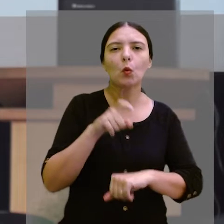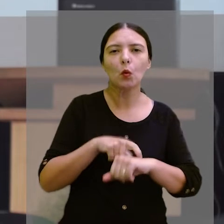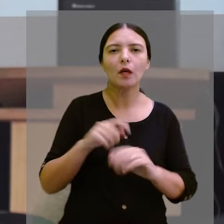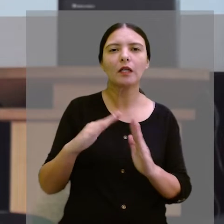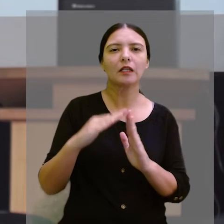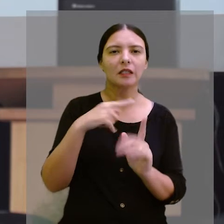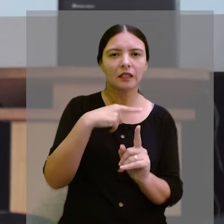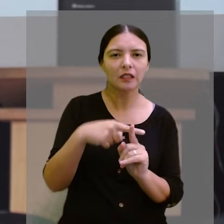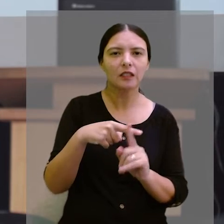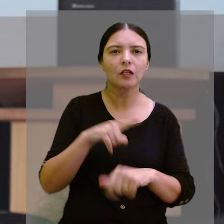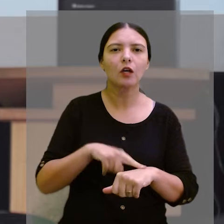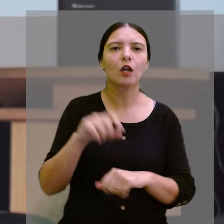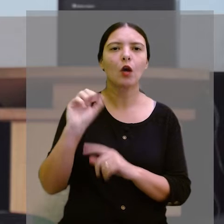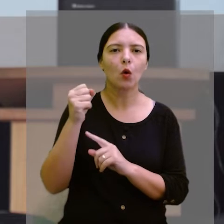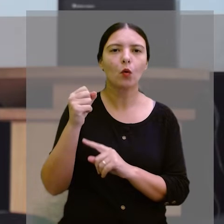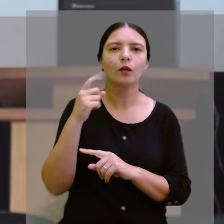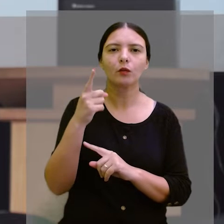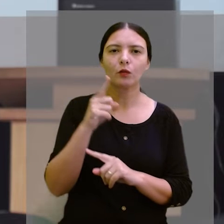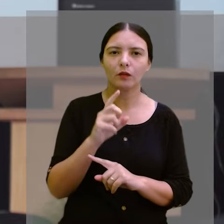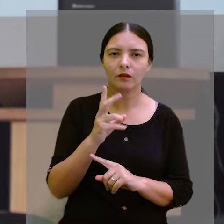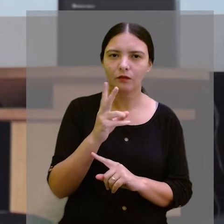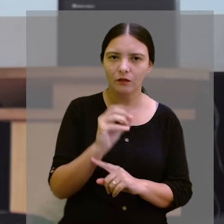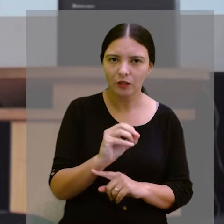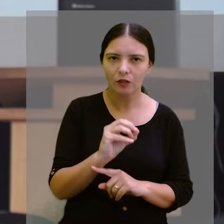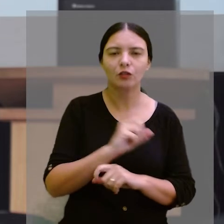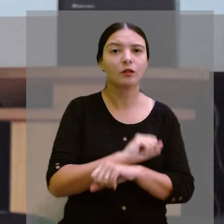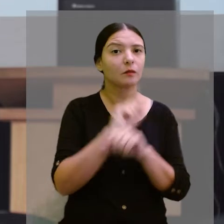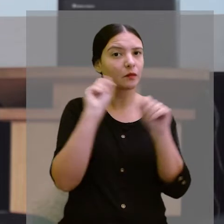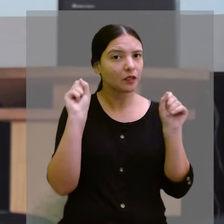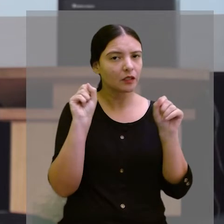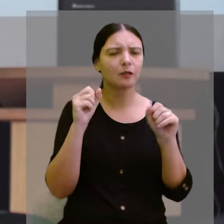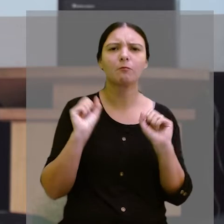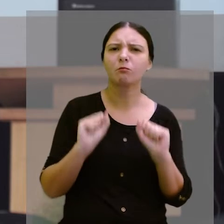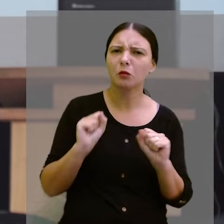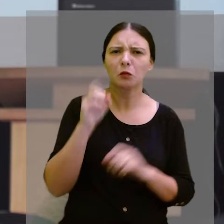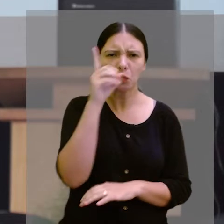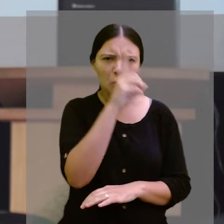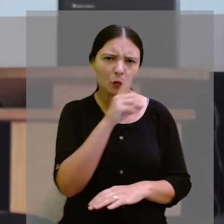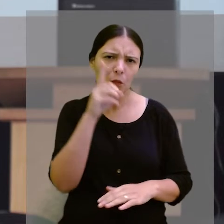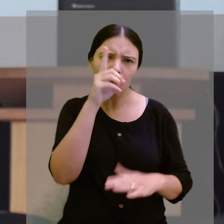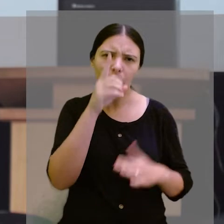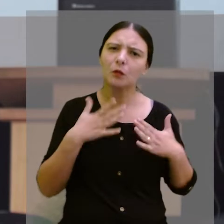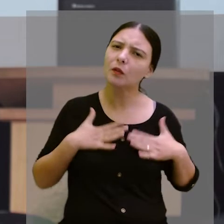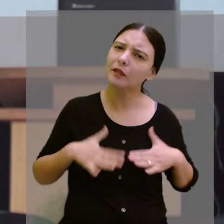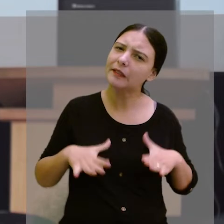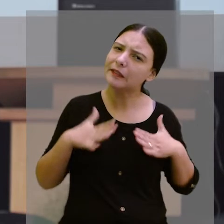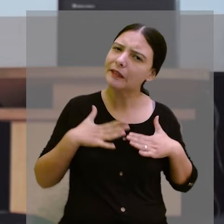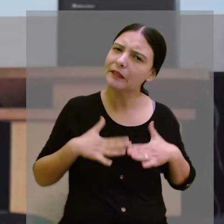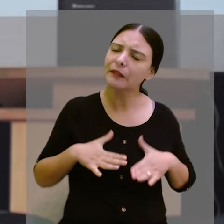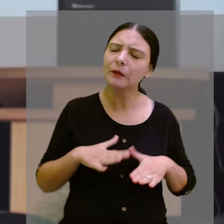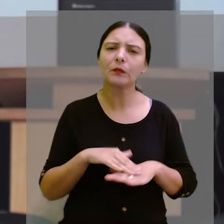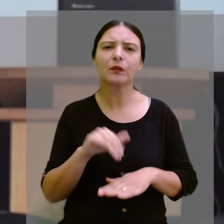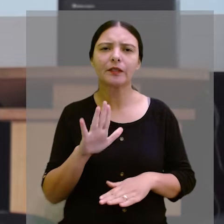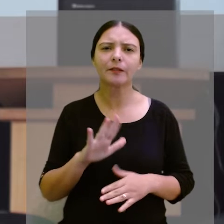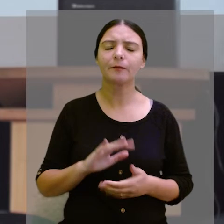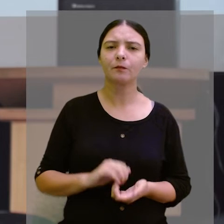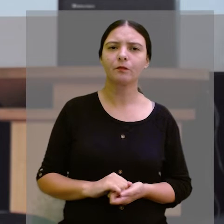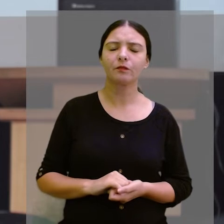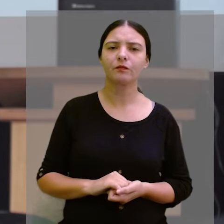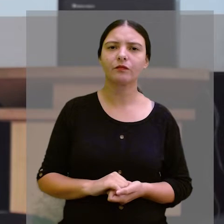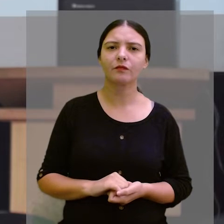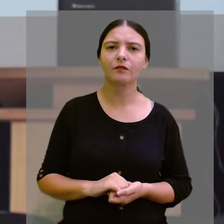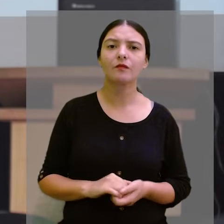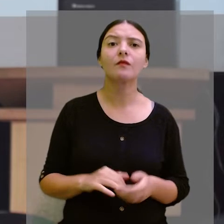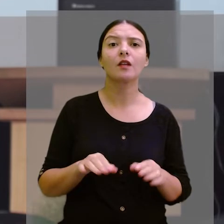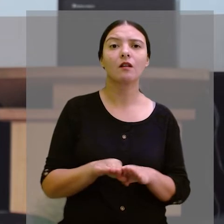igreja mostrando ali 8h20 da manhã, pode ser um domingo, alguma coisa ainda mais calma. Essa